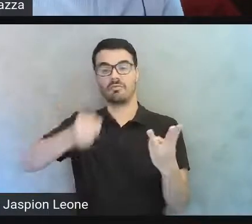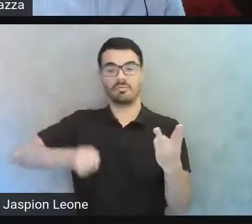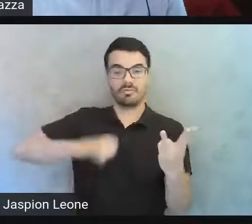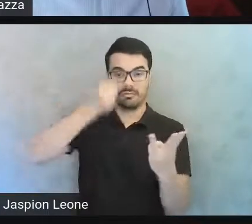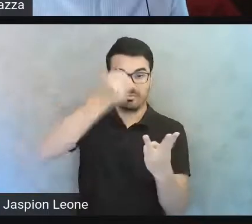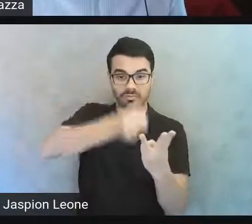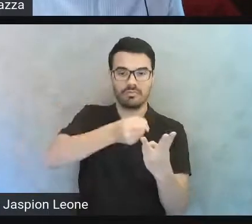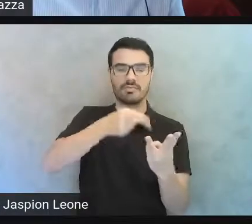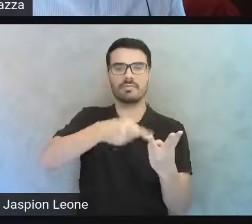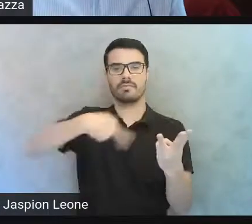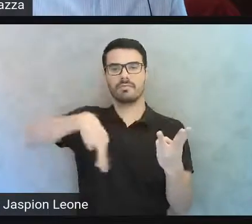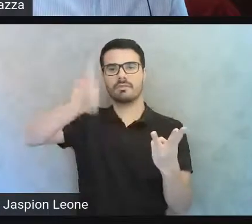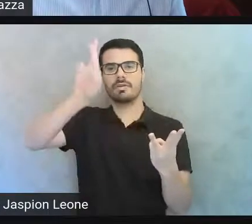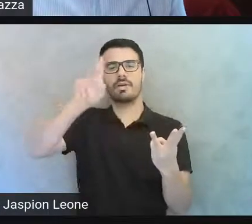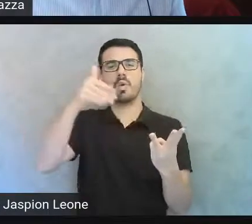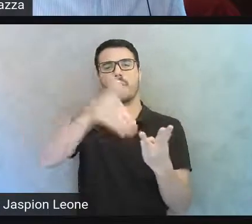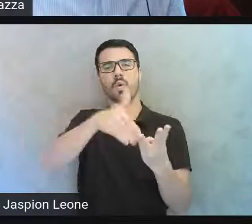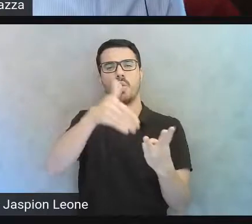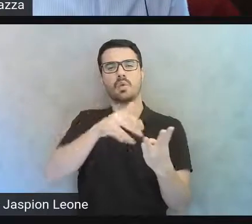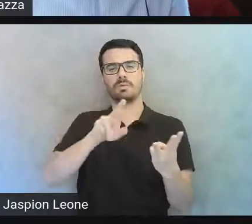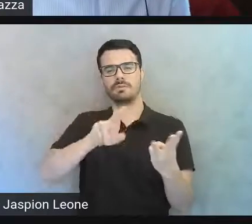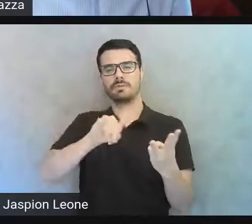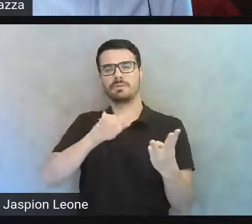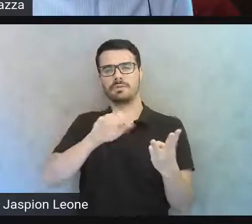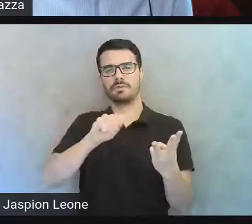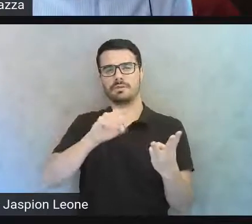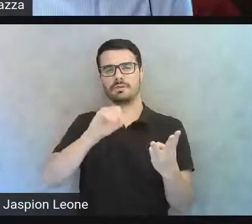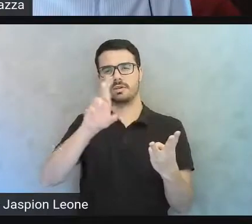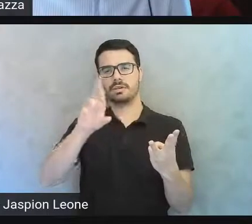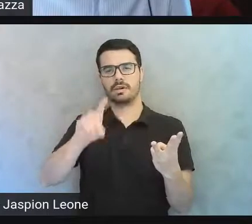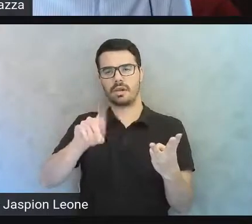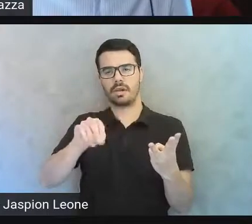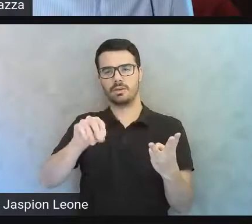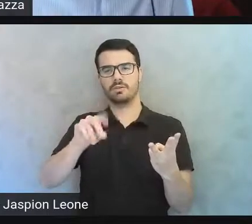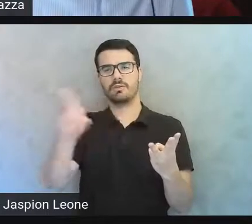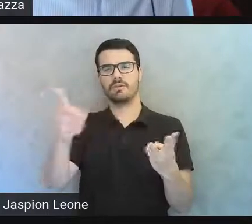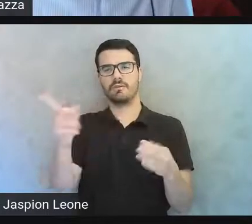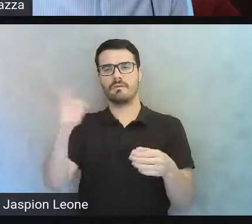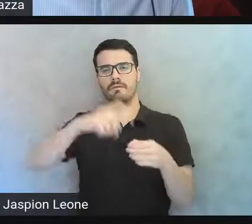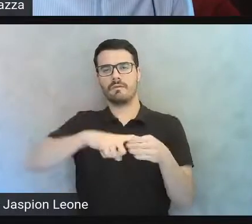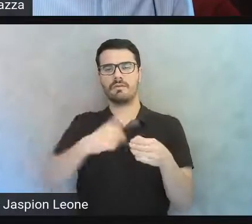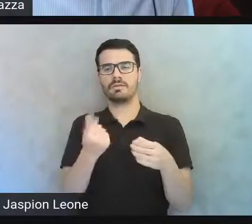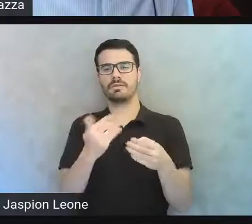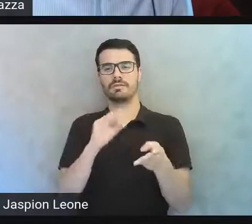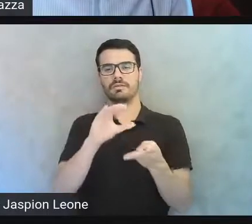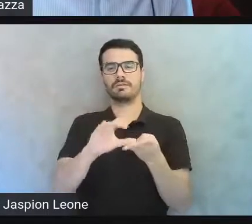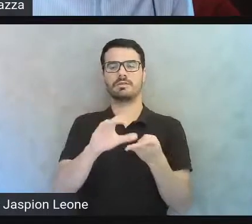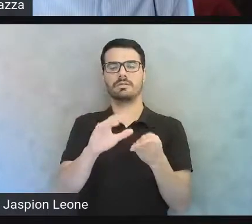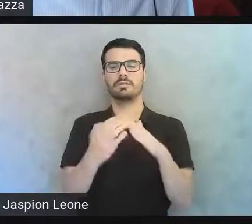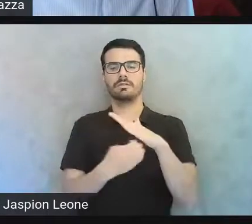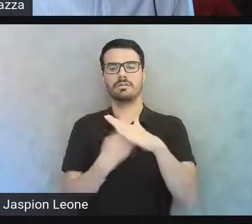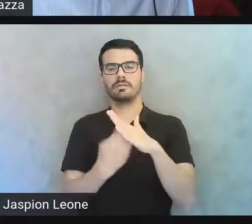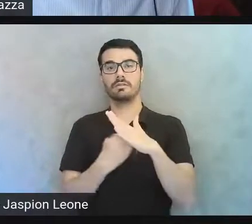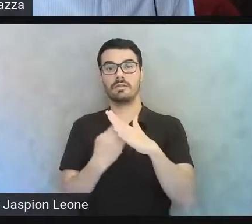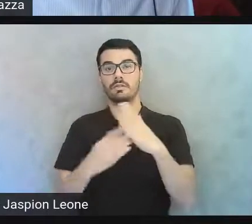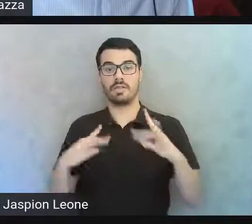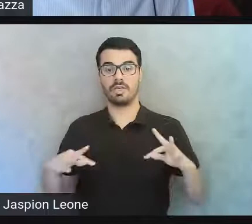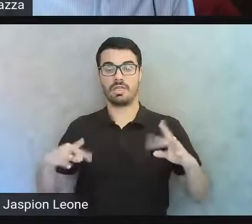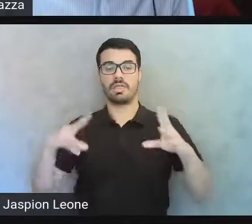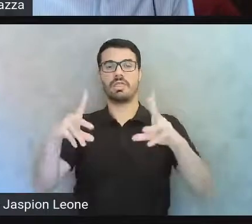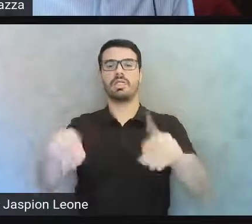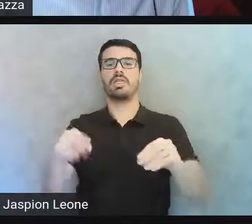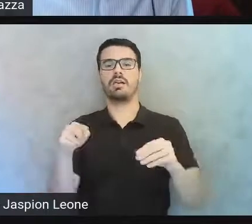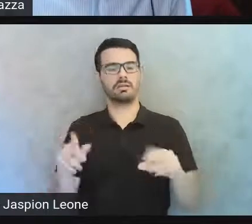do Ricardo, né, sobre a volta, né, das doações de empresas, né, acho que todas essas